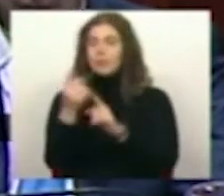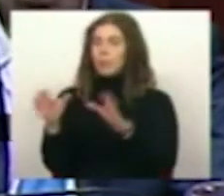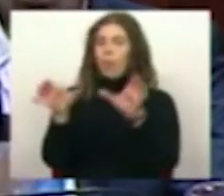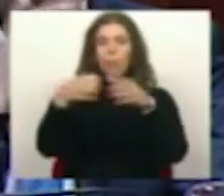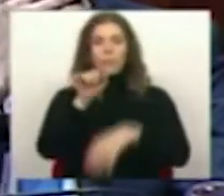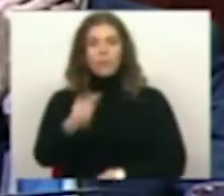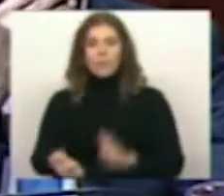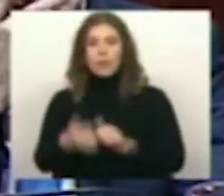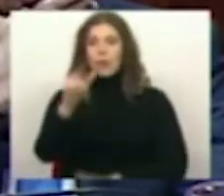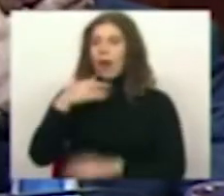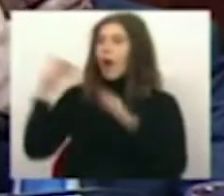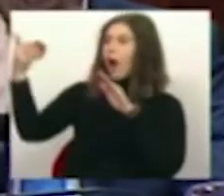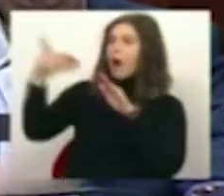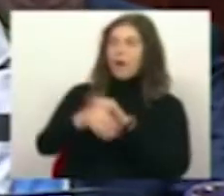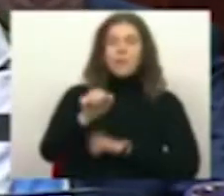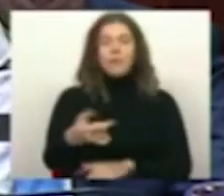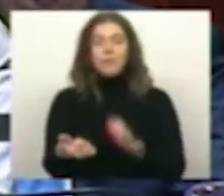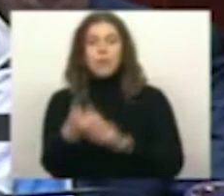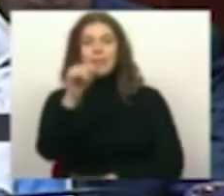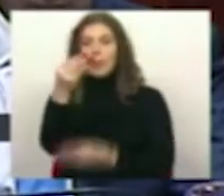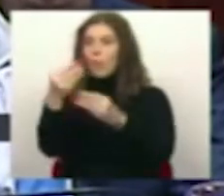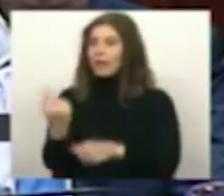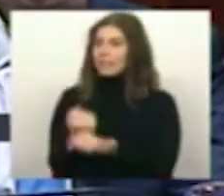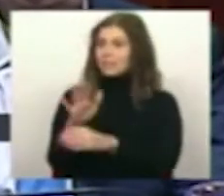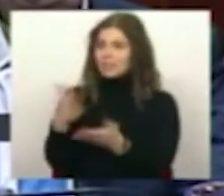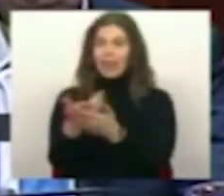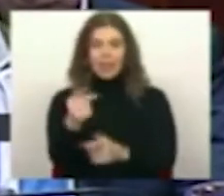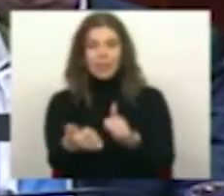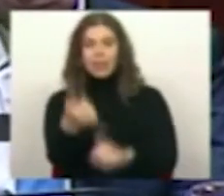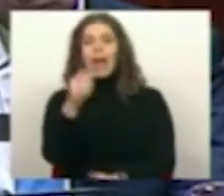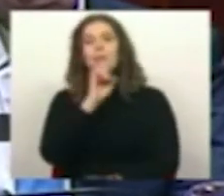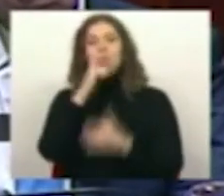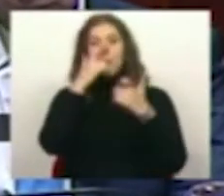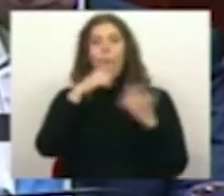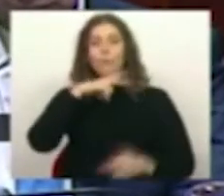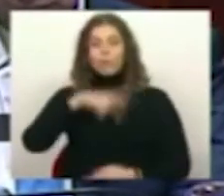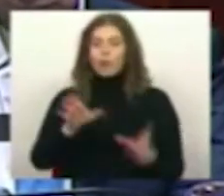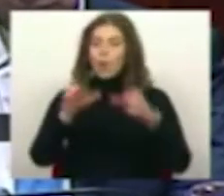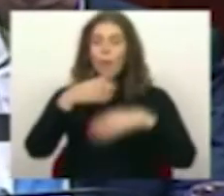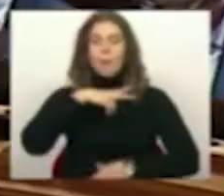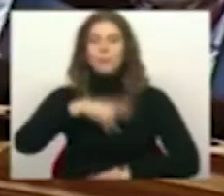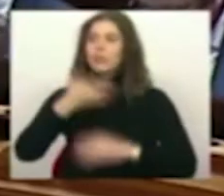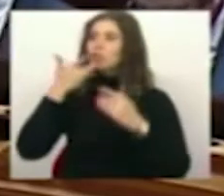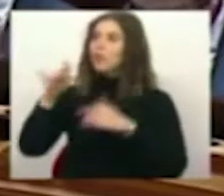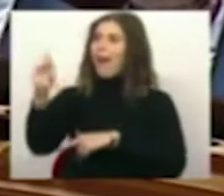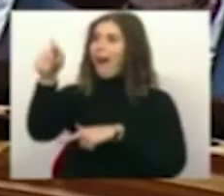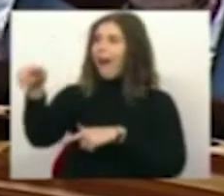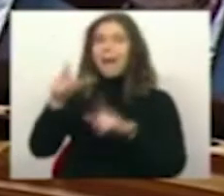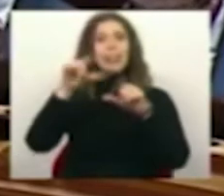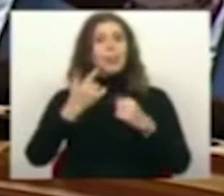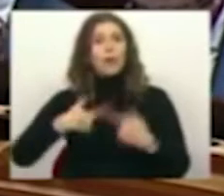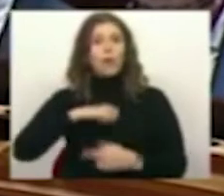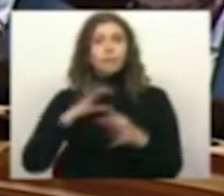frota, melhorar as suas rotas e a qualidade do serviço que presta aos portugueses, à comunidade portuguesa no estrangeiro e à